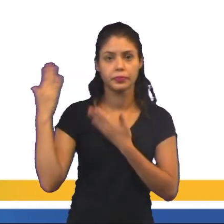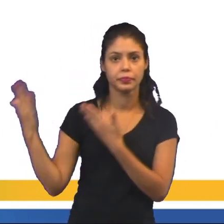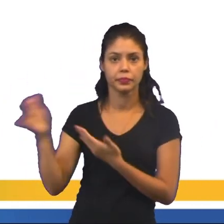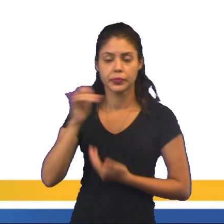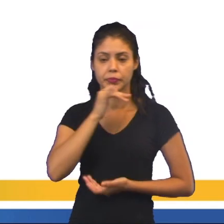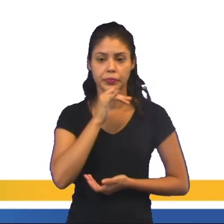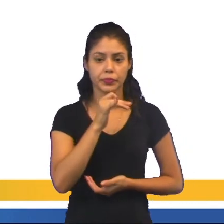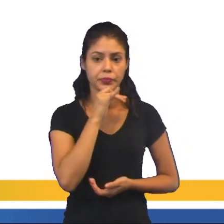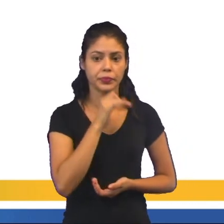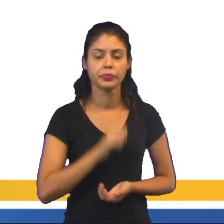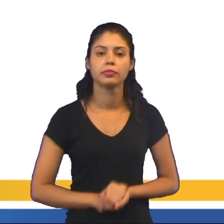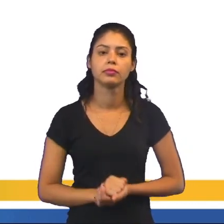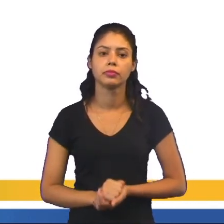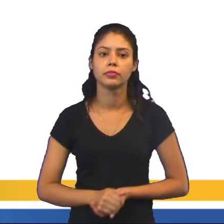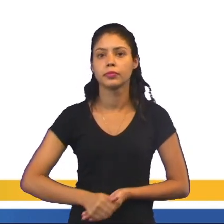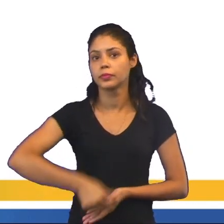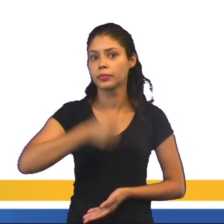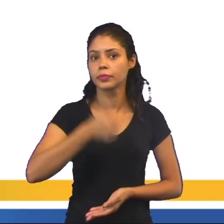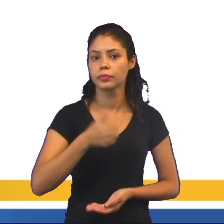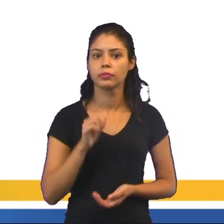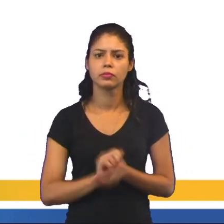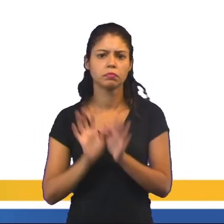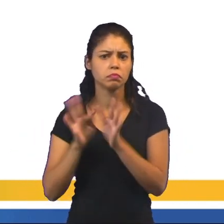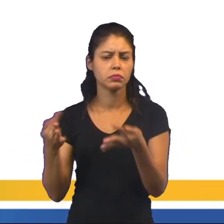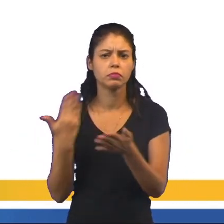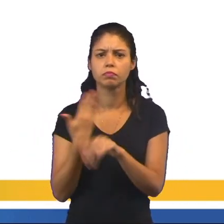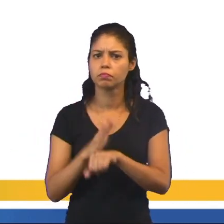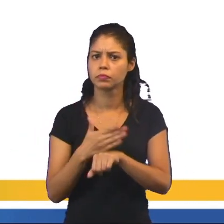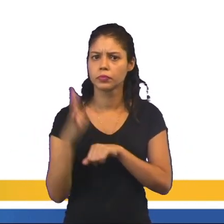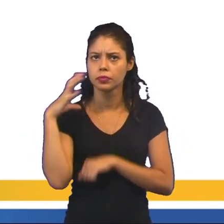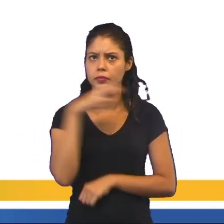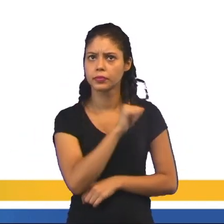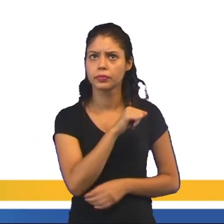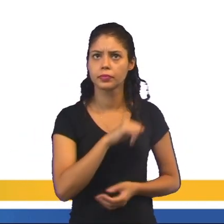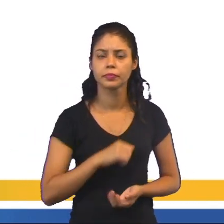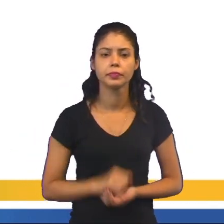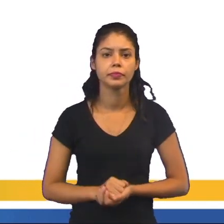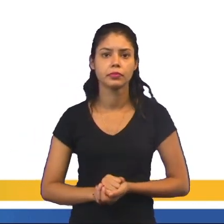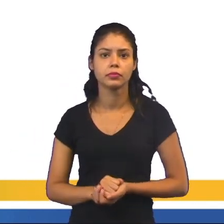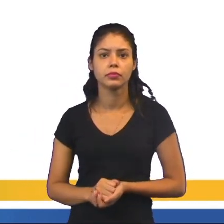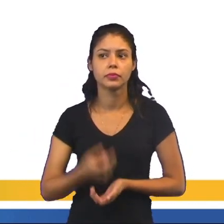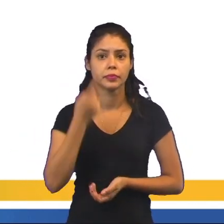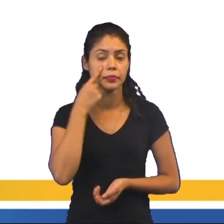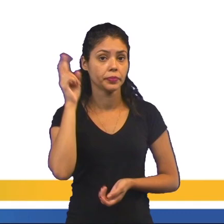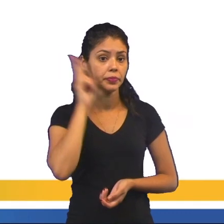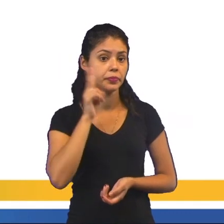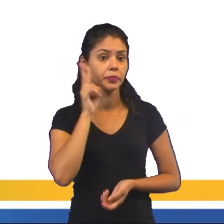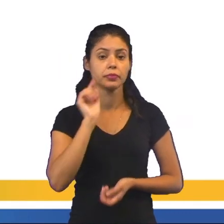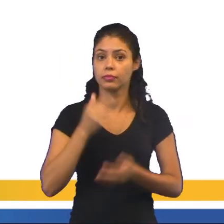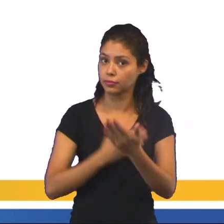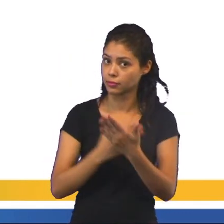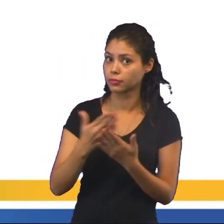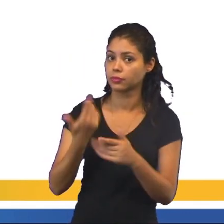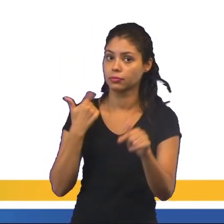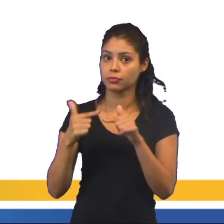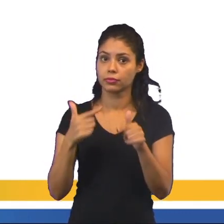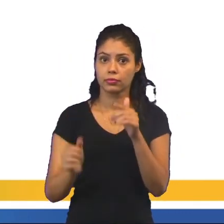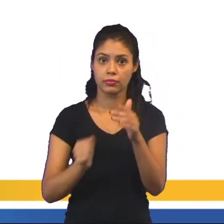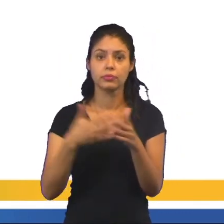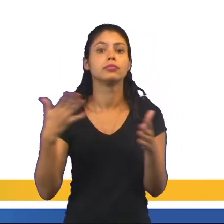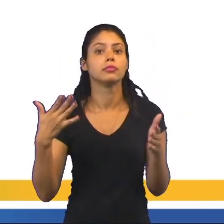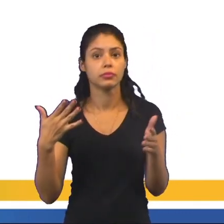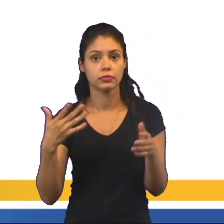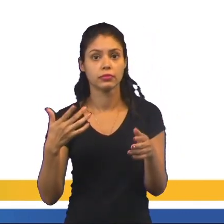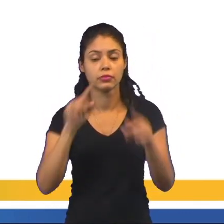Então vejamos aí um exemplo simples e prático e rápido. Lembrando que lá no início nós falamos que trabalha muito